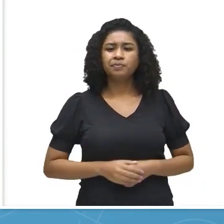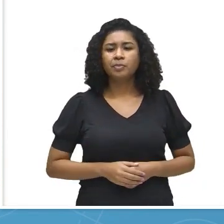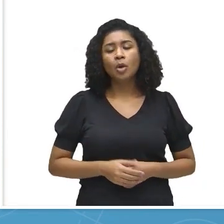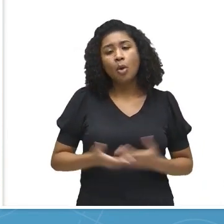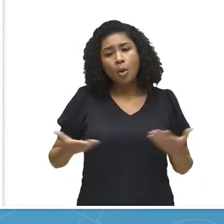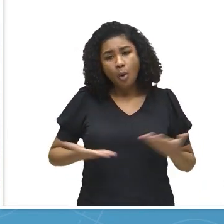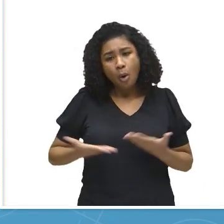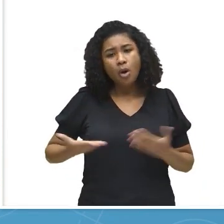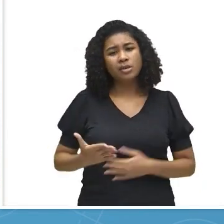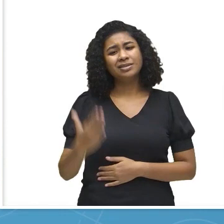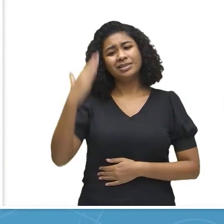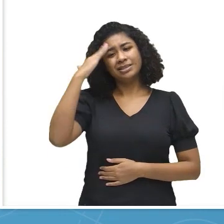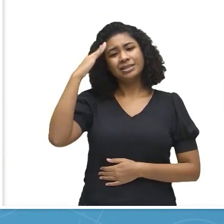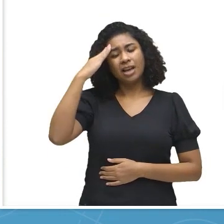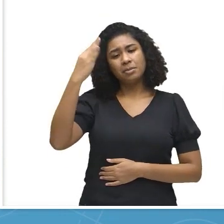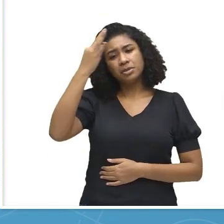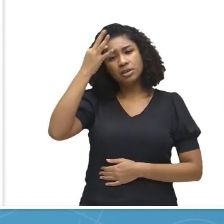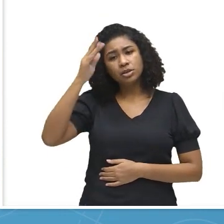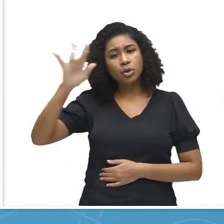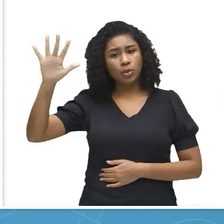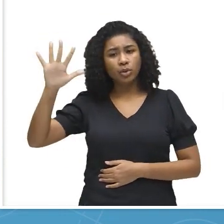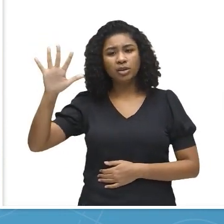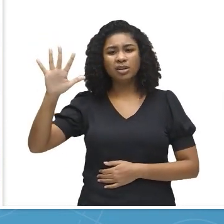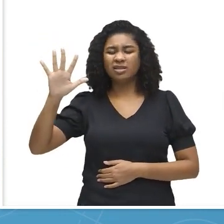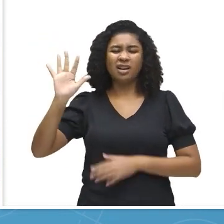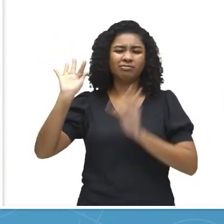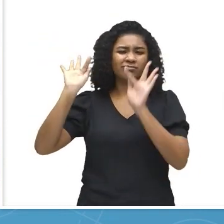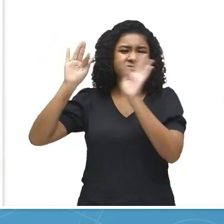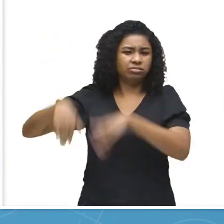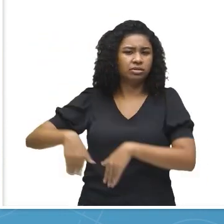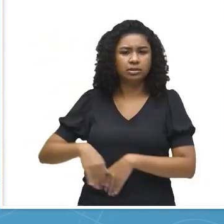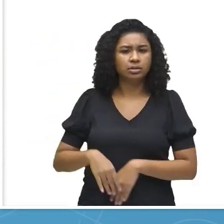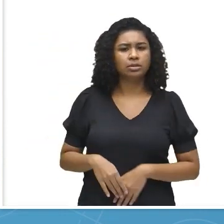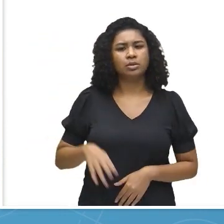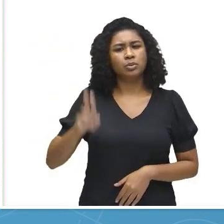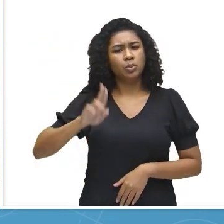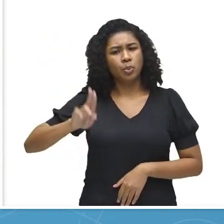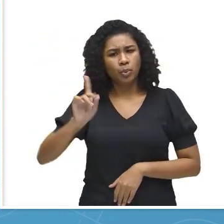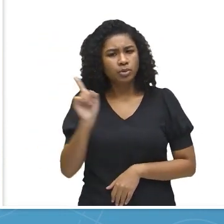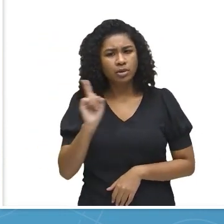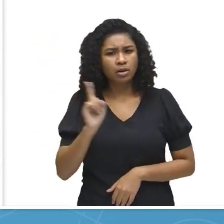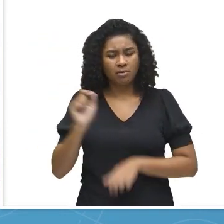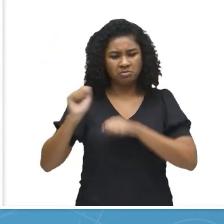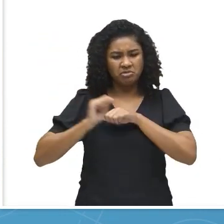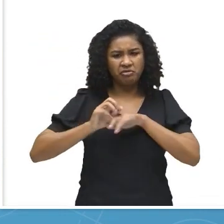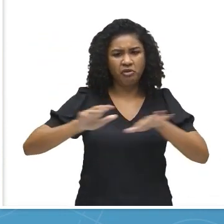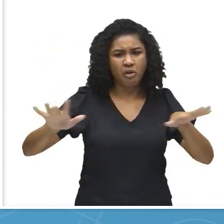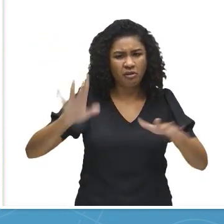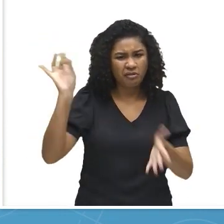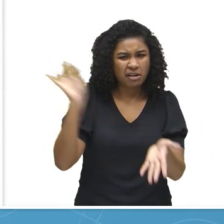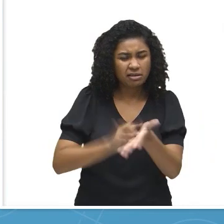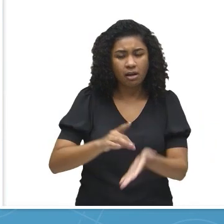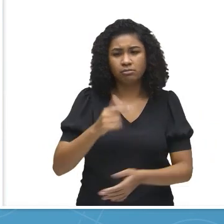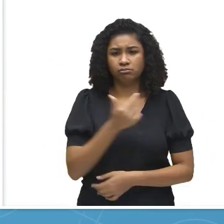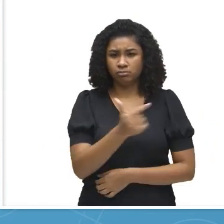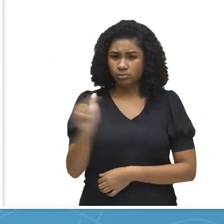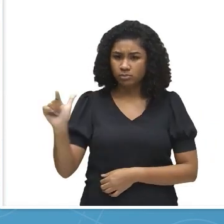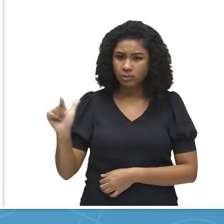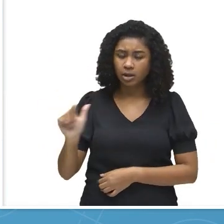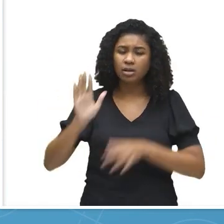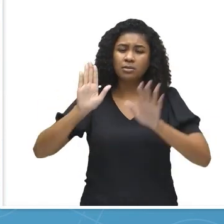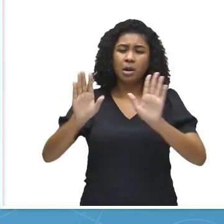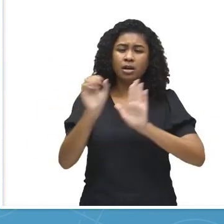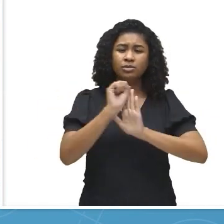essas teorias, na maioria das vezes, já foram derrubadas. E hoje a gente não propaga elas como verdade. Mas lá no final do